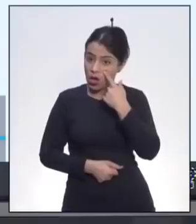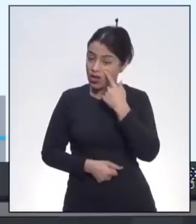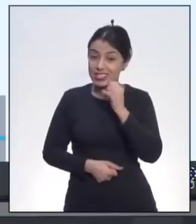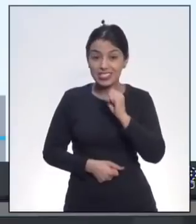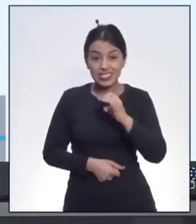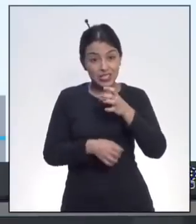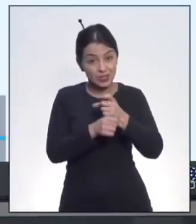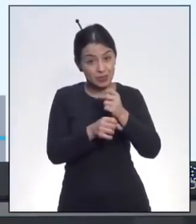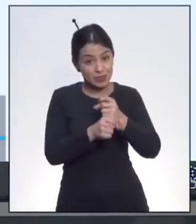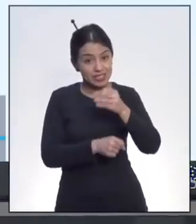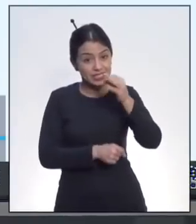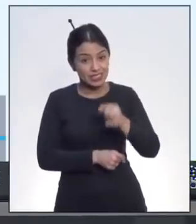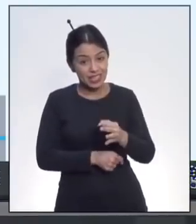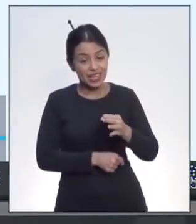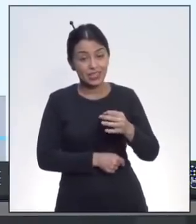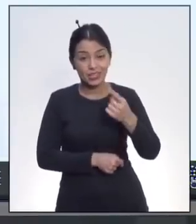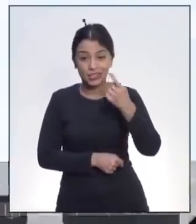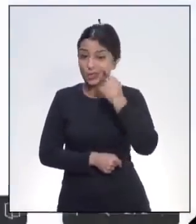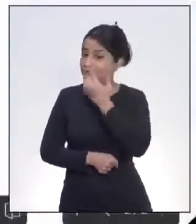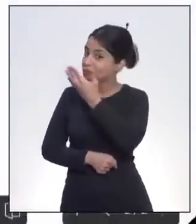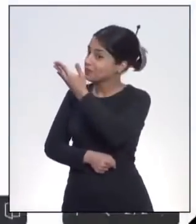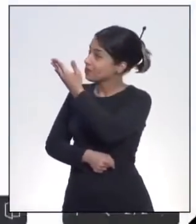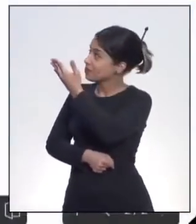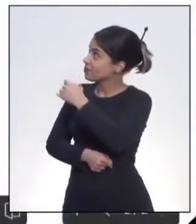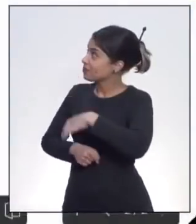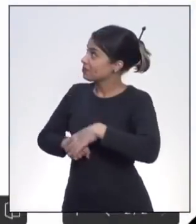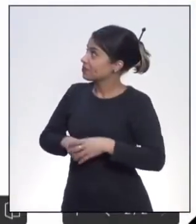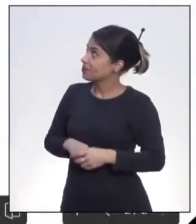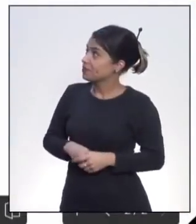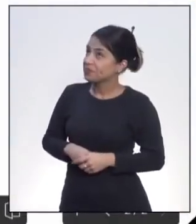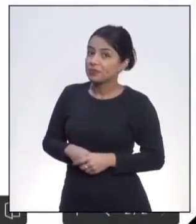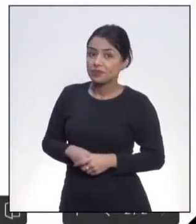certa, Alessandra, teremos ali aproximadamente